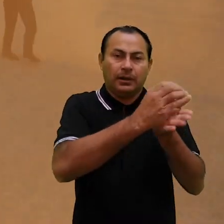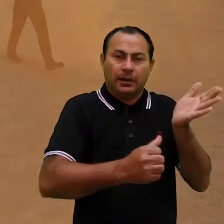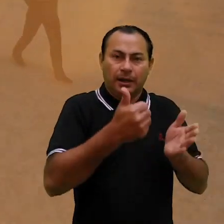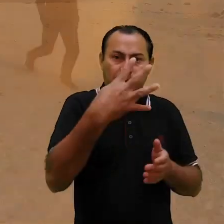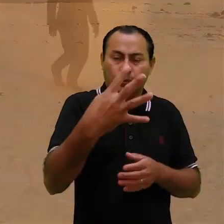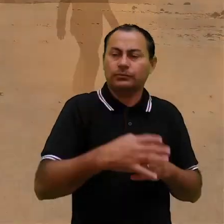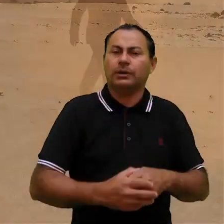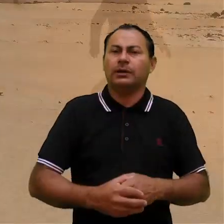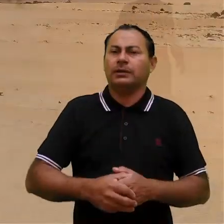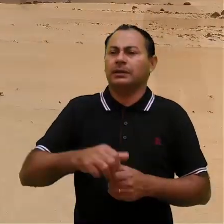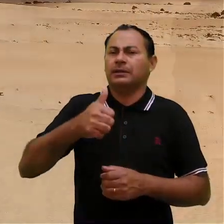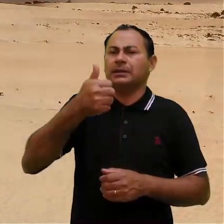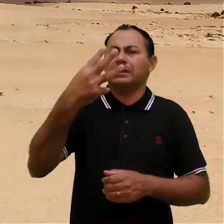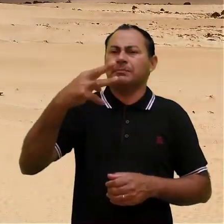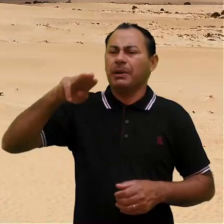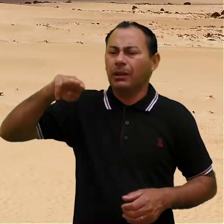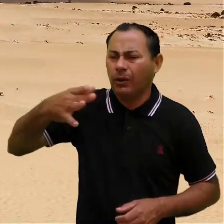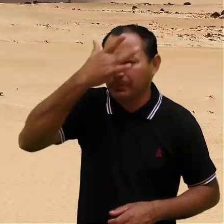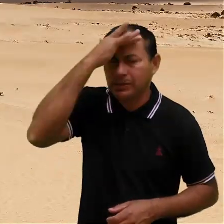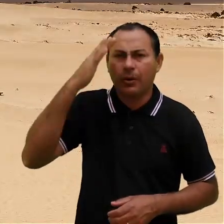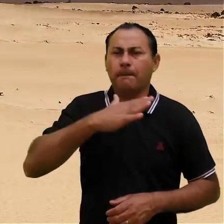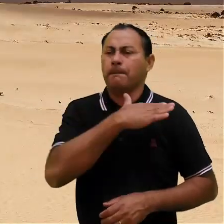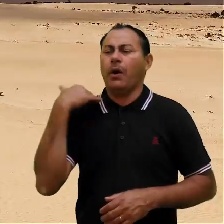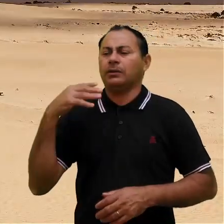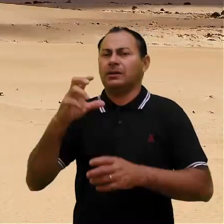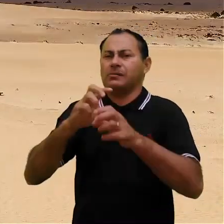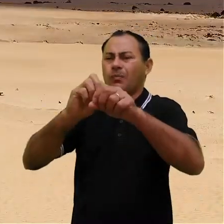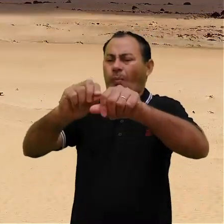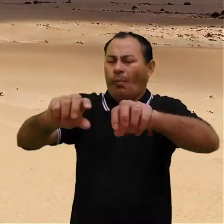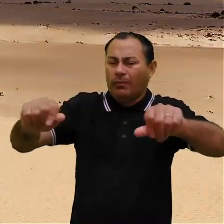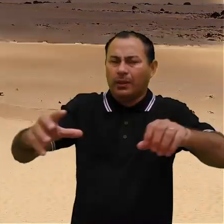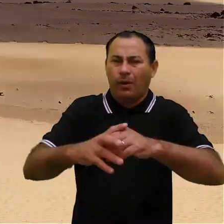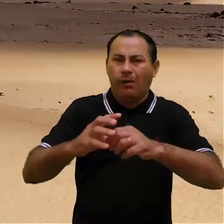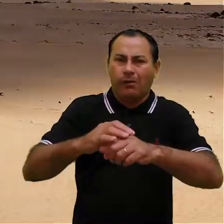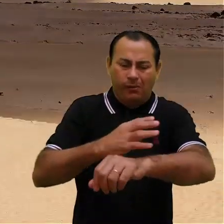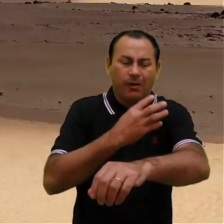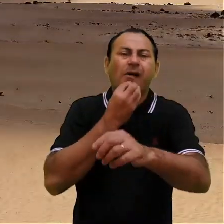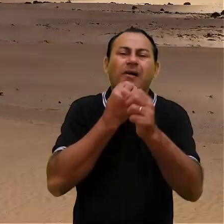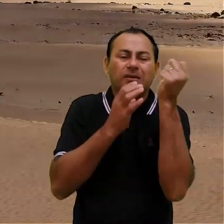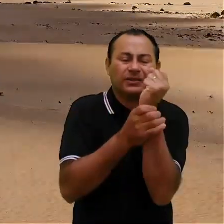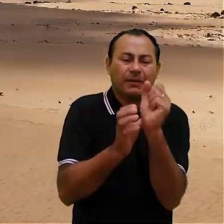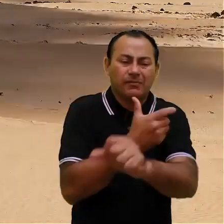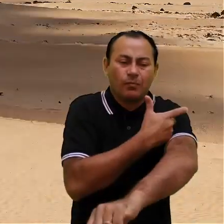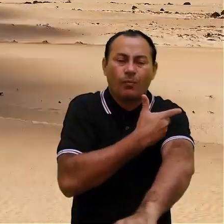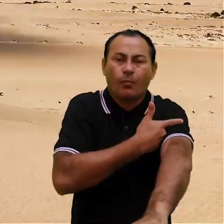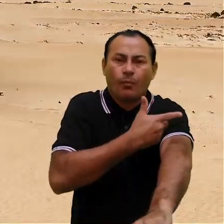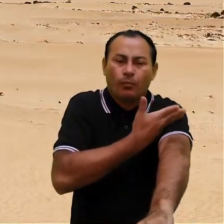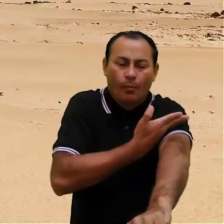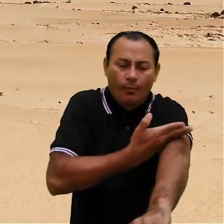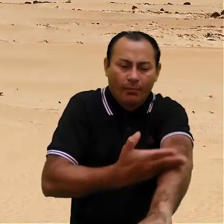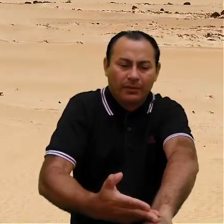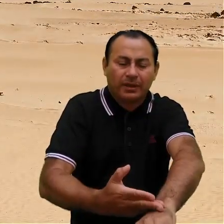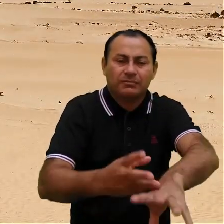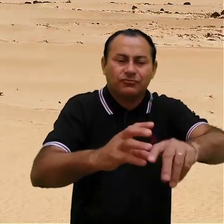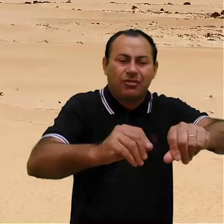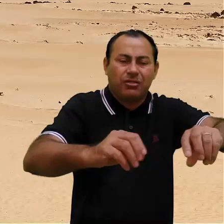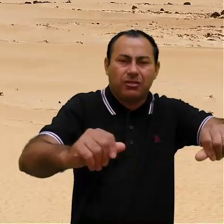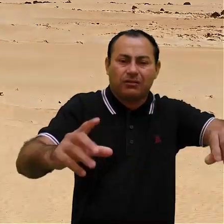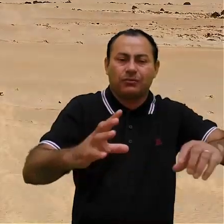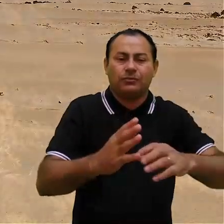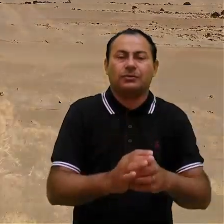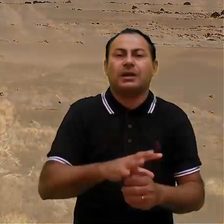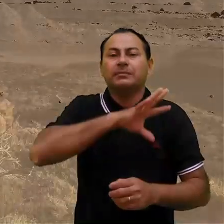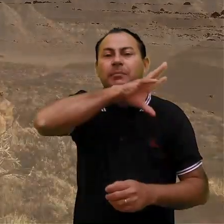caíram mortas no deserto. Seus ossos ficaram esbranquiçados ali depois que os abutres fizeram o seu